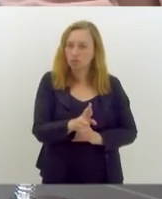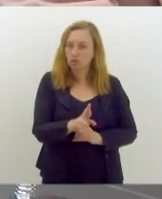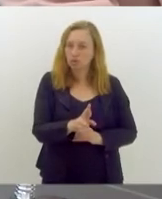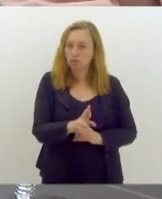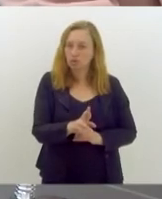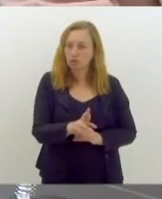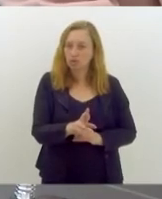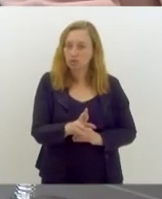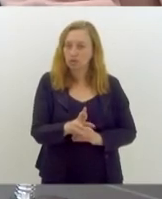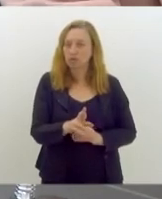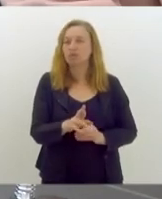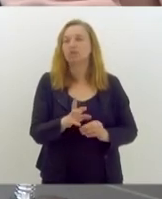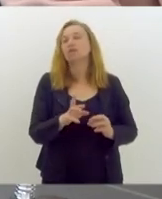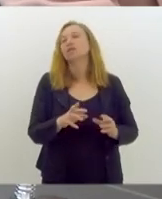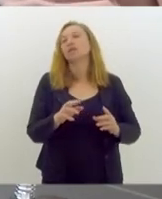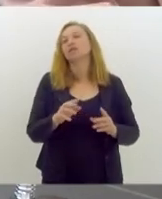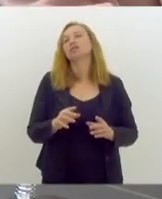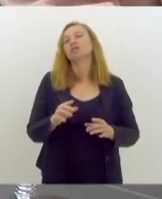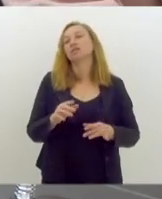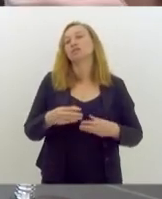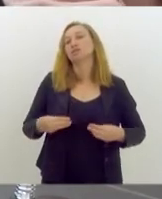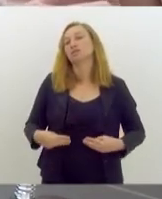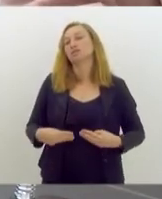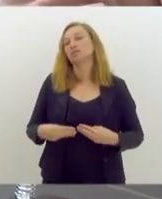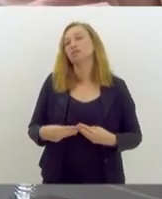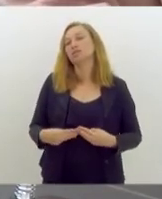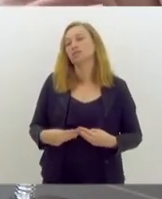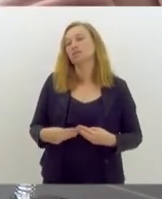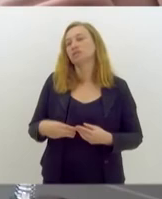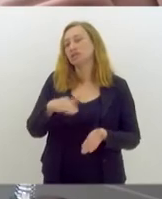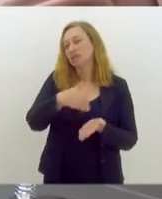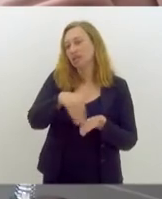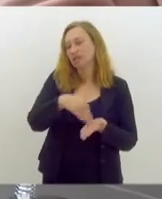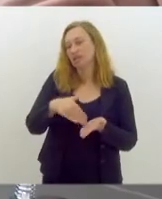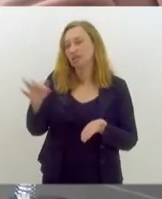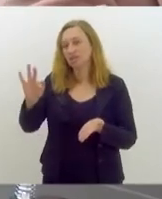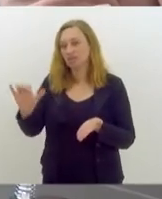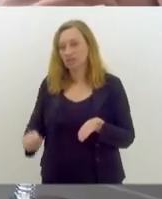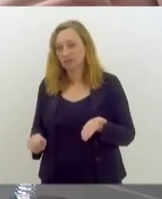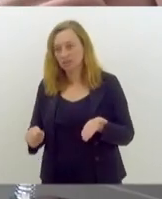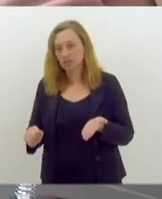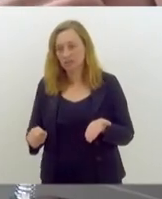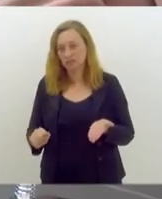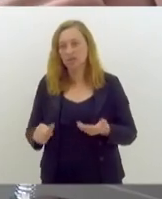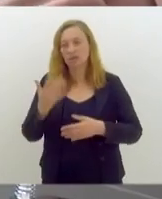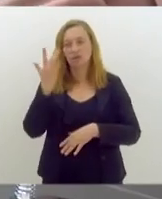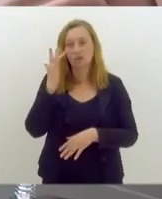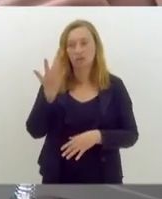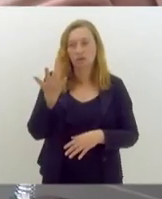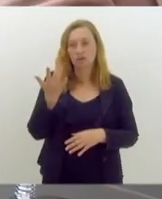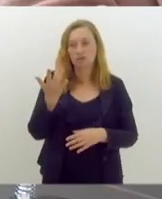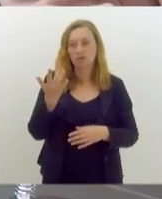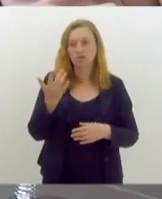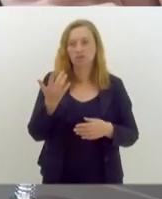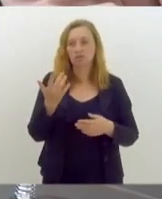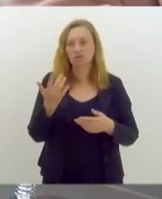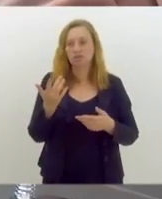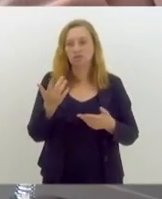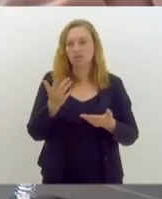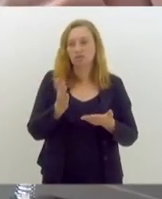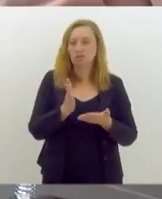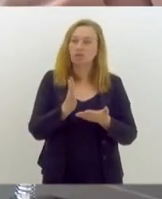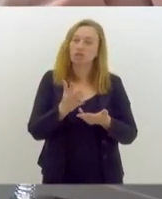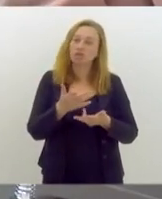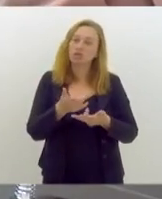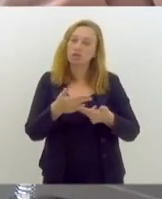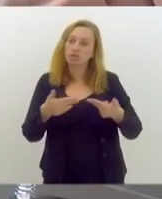da secretaria de fazenda porque eu acho que isso pode ter ficado disperso nos mais diversos gabinetes exatamente pelo